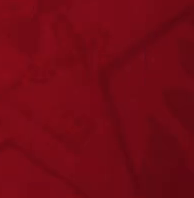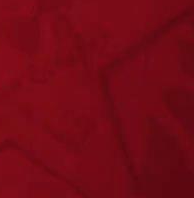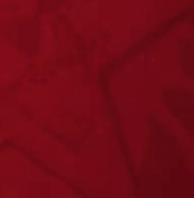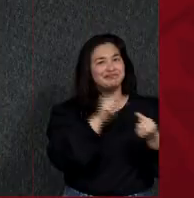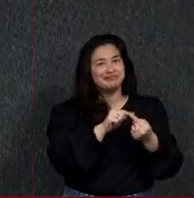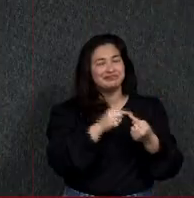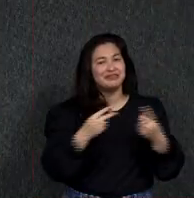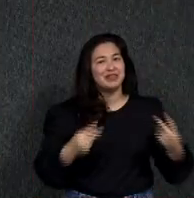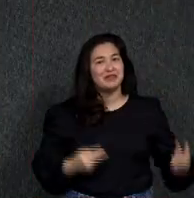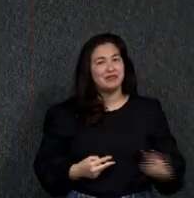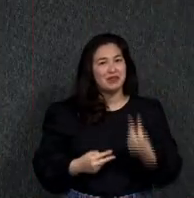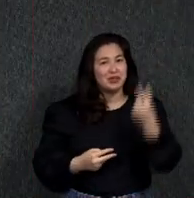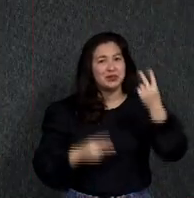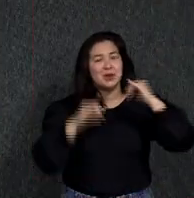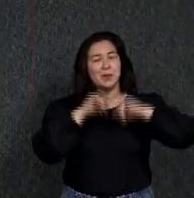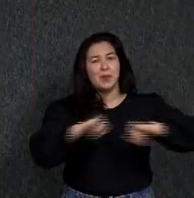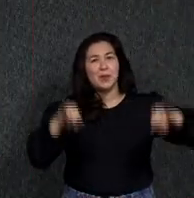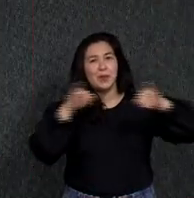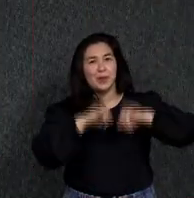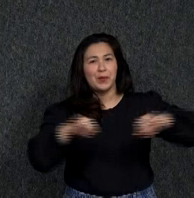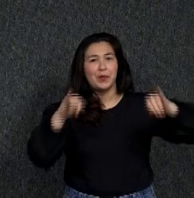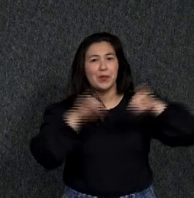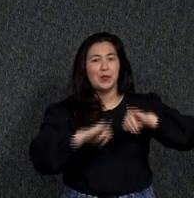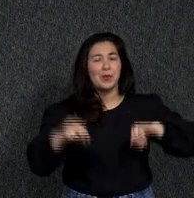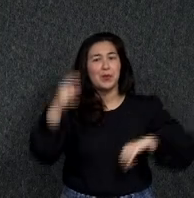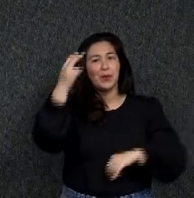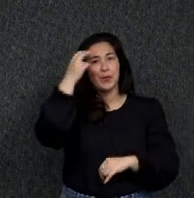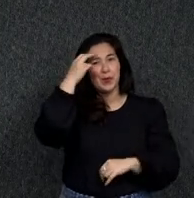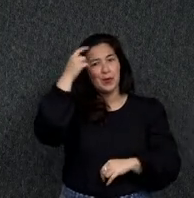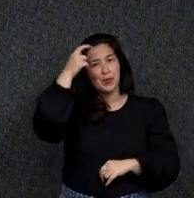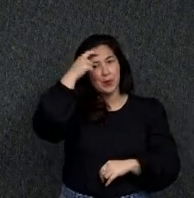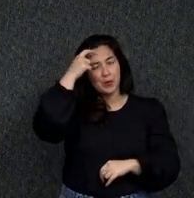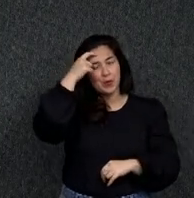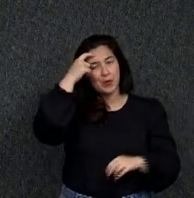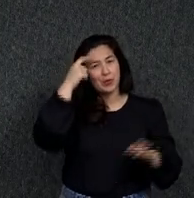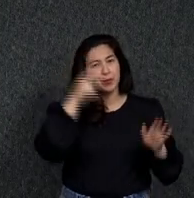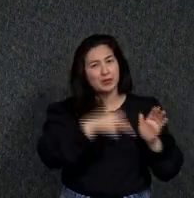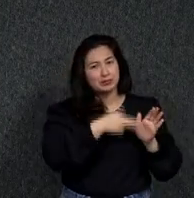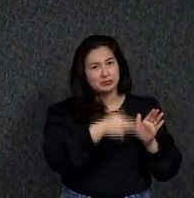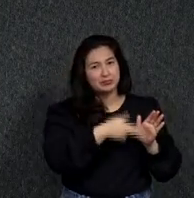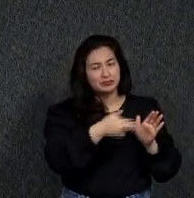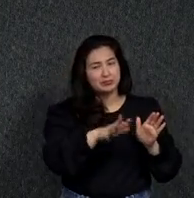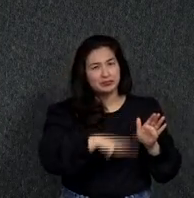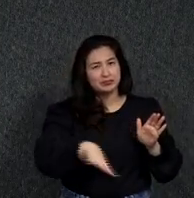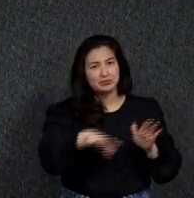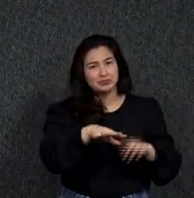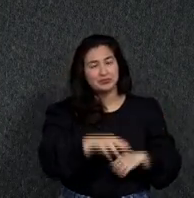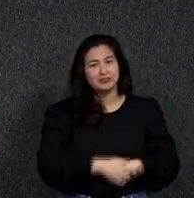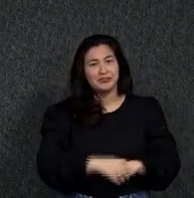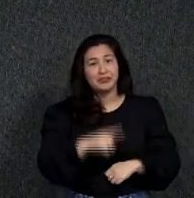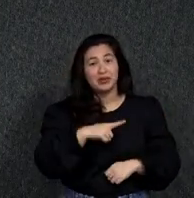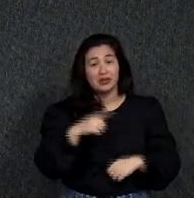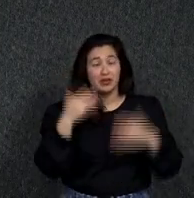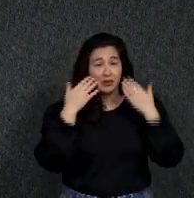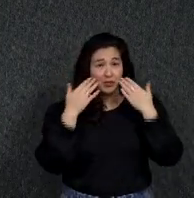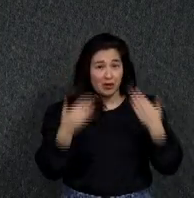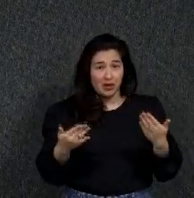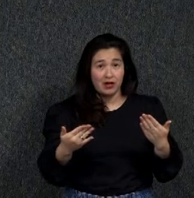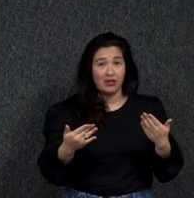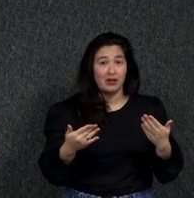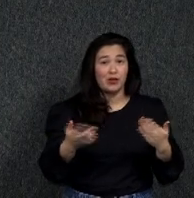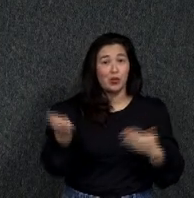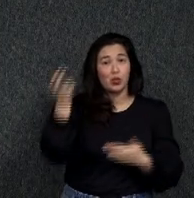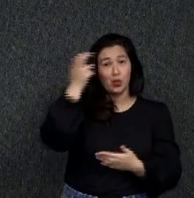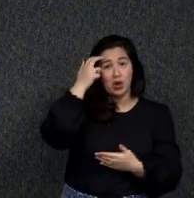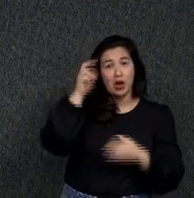ferroviário. A operação do Passeio Ferroviário Expresso, que oportuniza essa experiência do trem